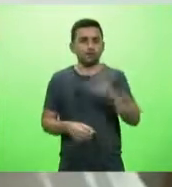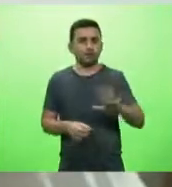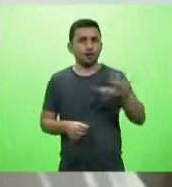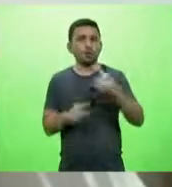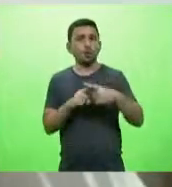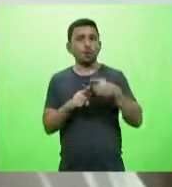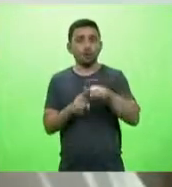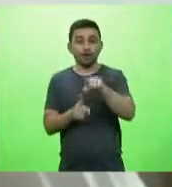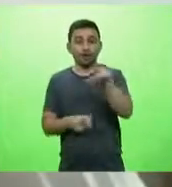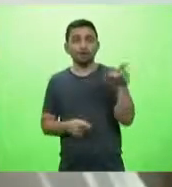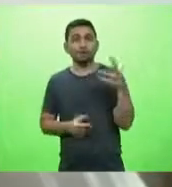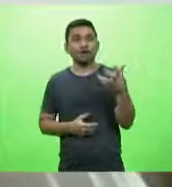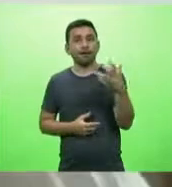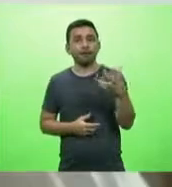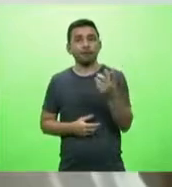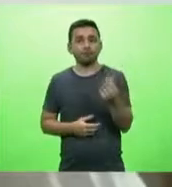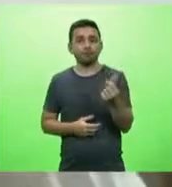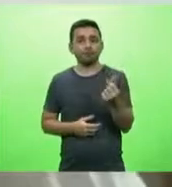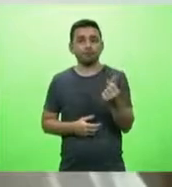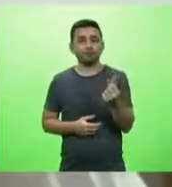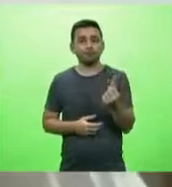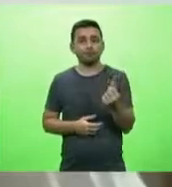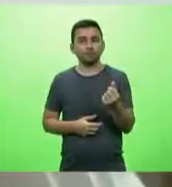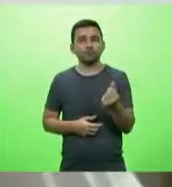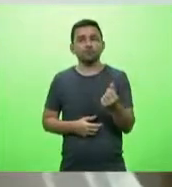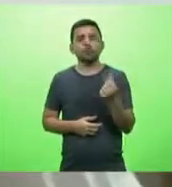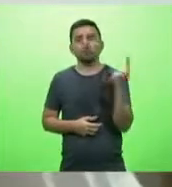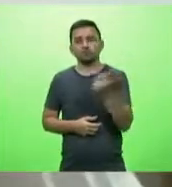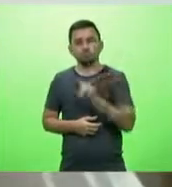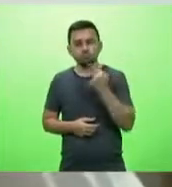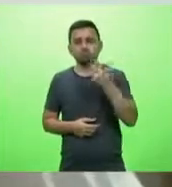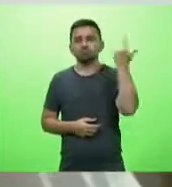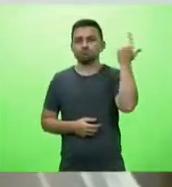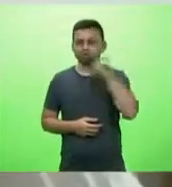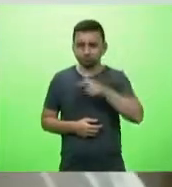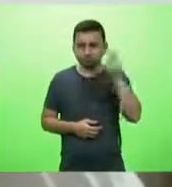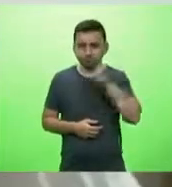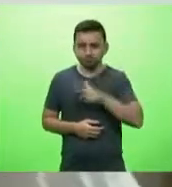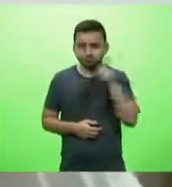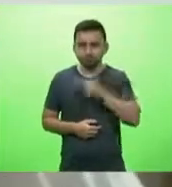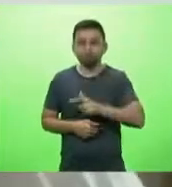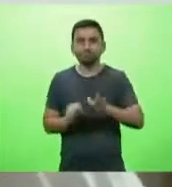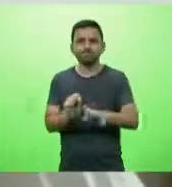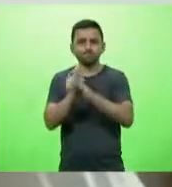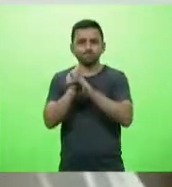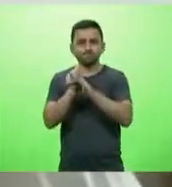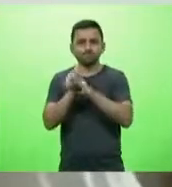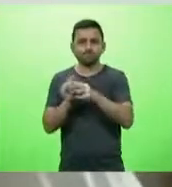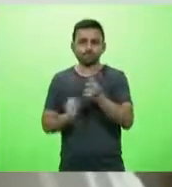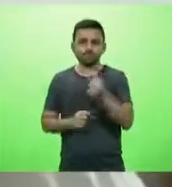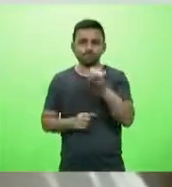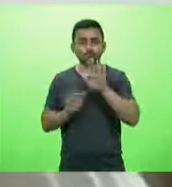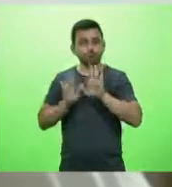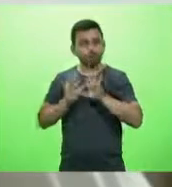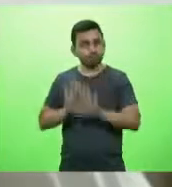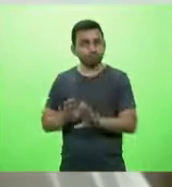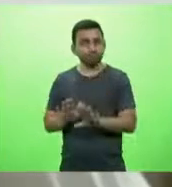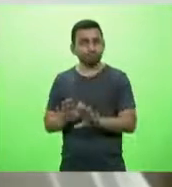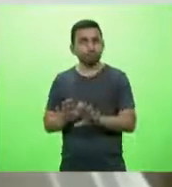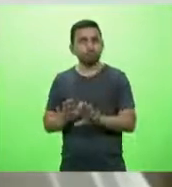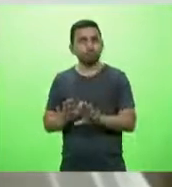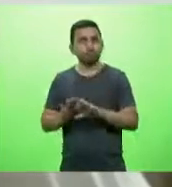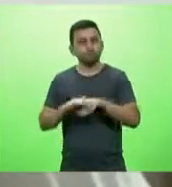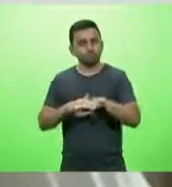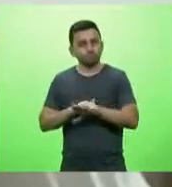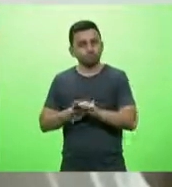queria a devolução desse recurso. Nós conseguimos garantir que esse recurso ficasse na conta